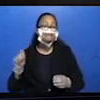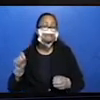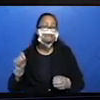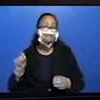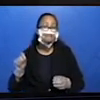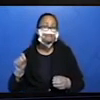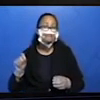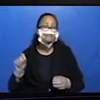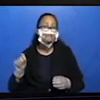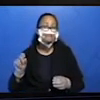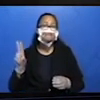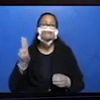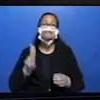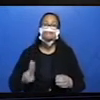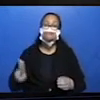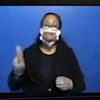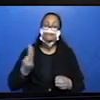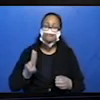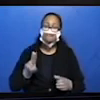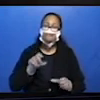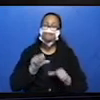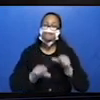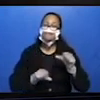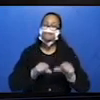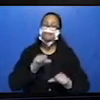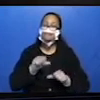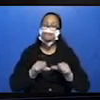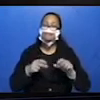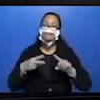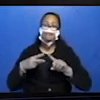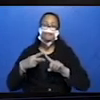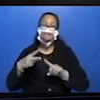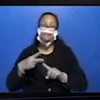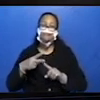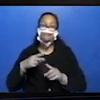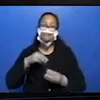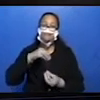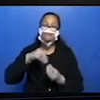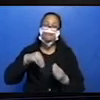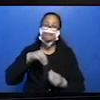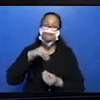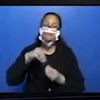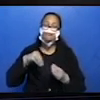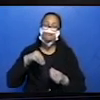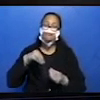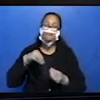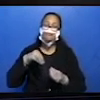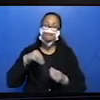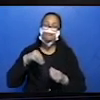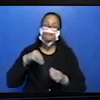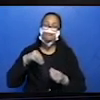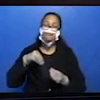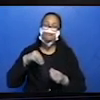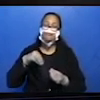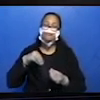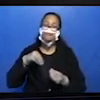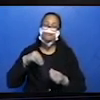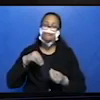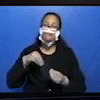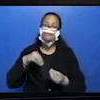ela utiliza para transformar 2 substâncias? Olhando aqui, ela utiliza